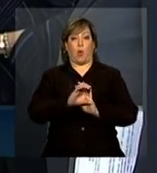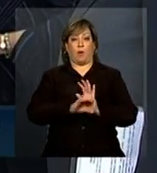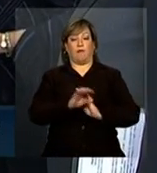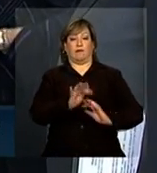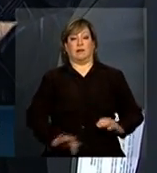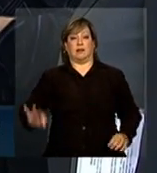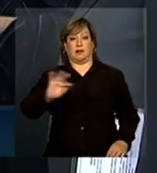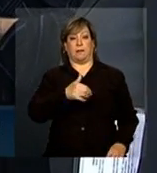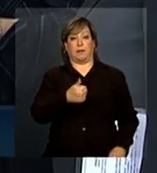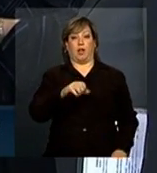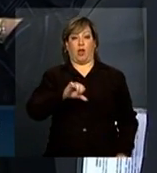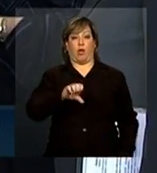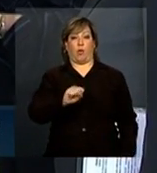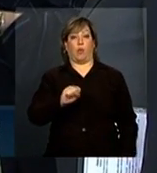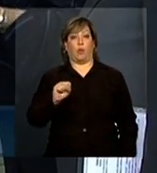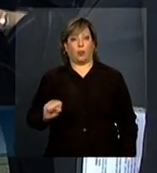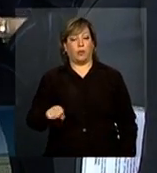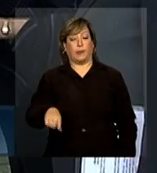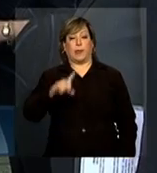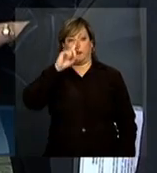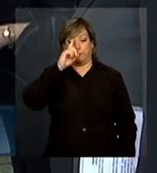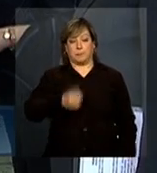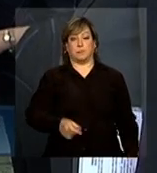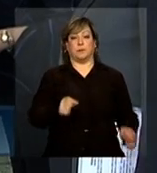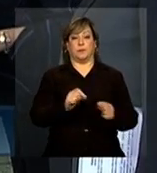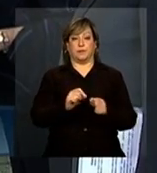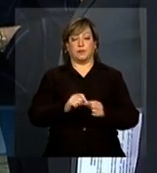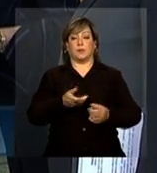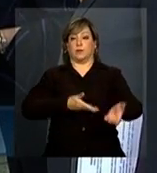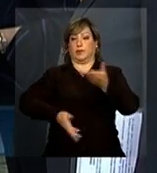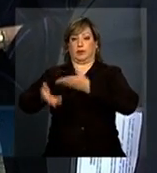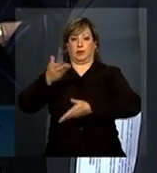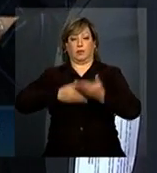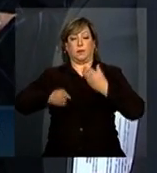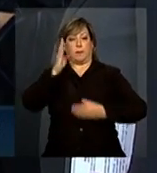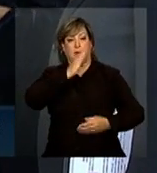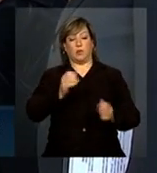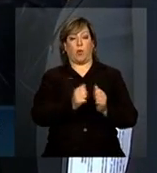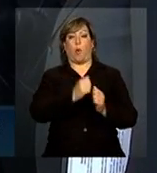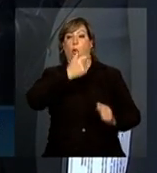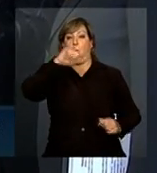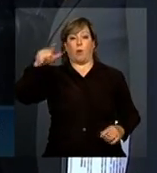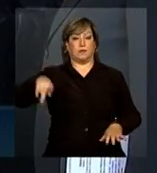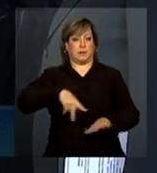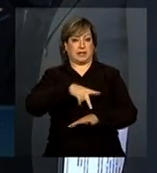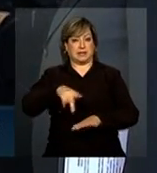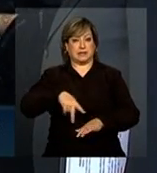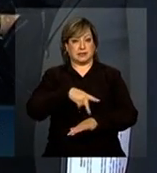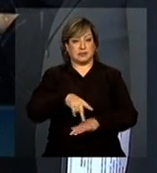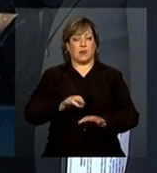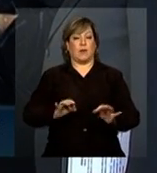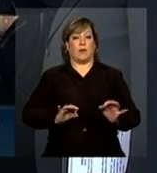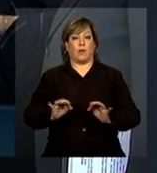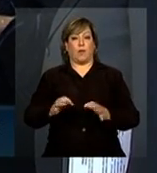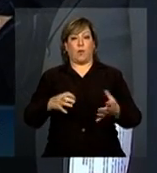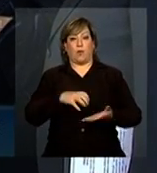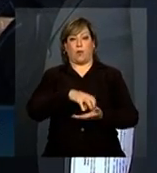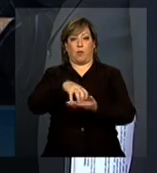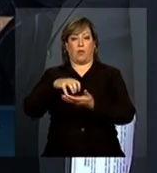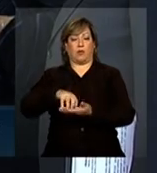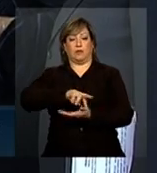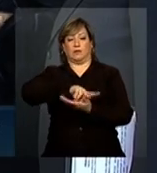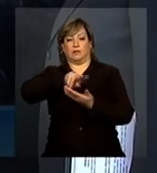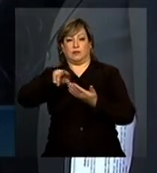de 1988, que determina no relacionamento do Brasil com outros países e organismos